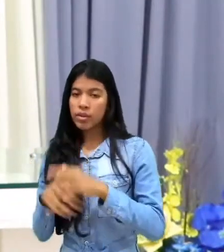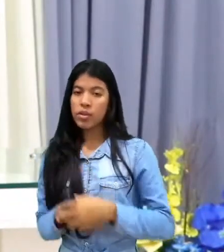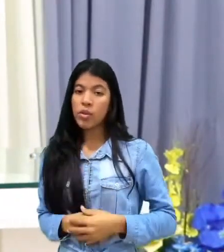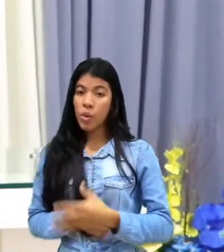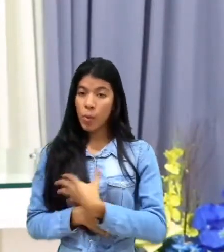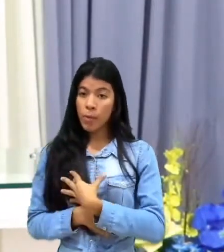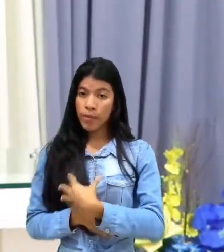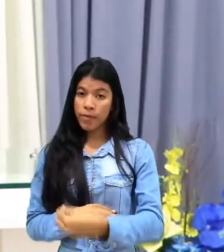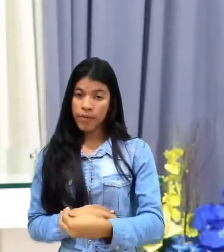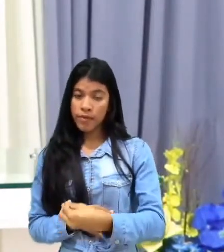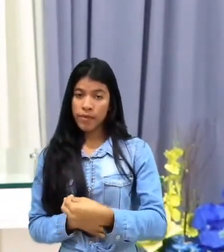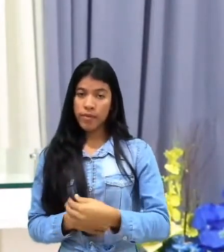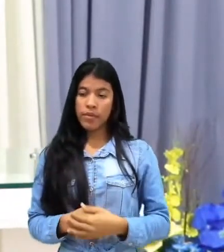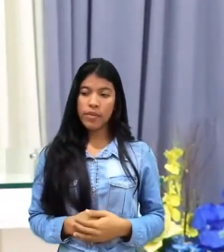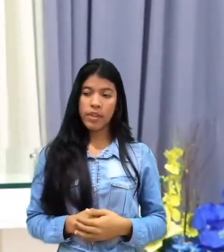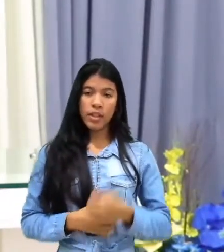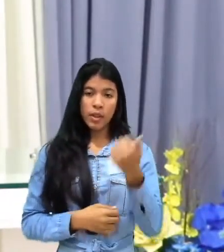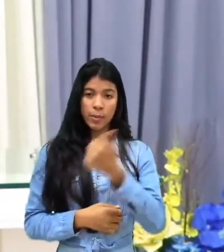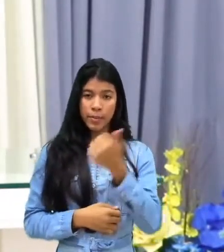primogênito, Esaú.